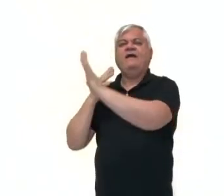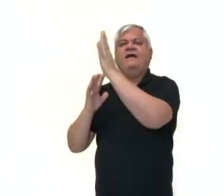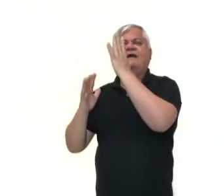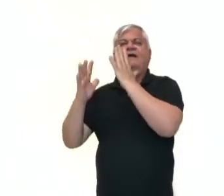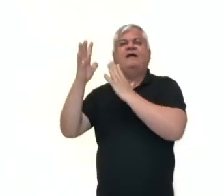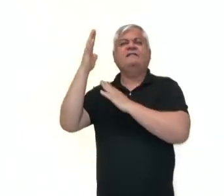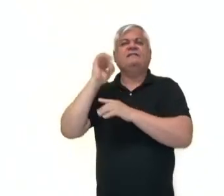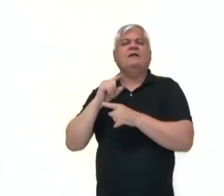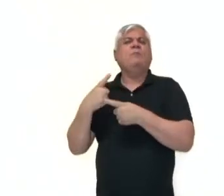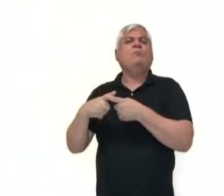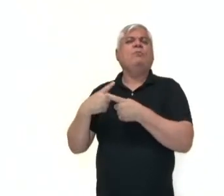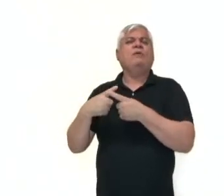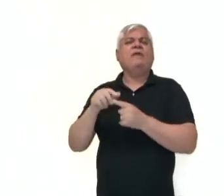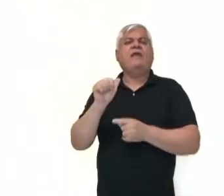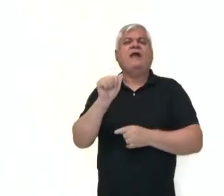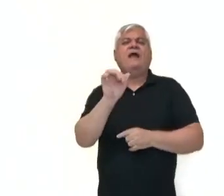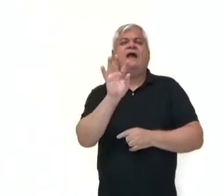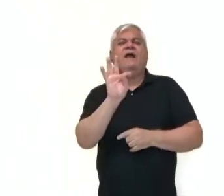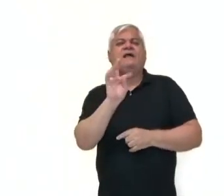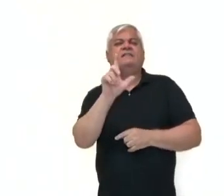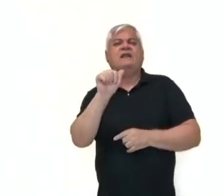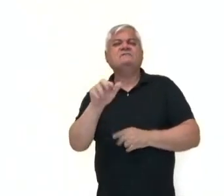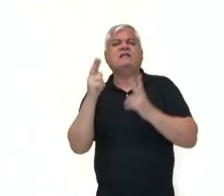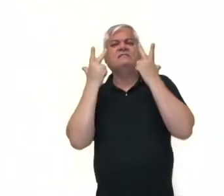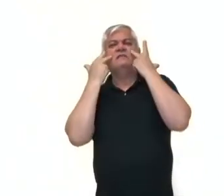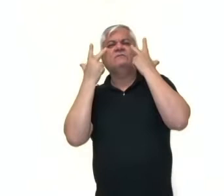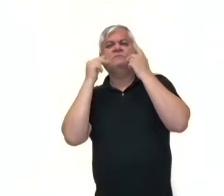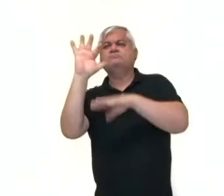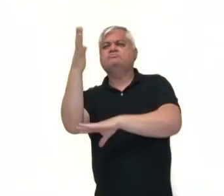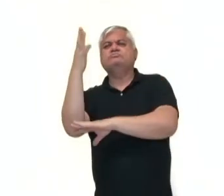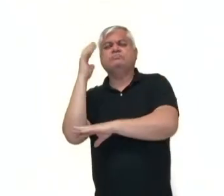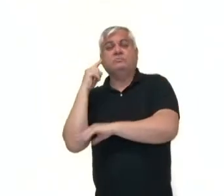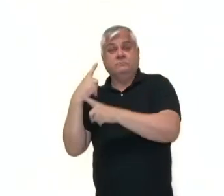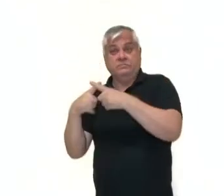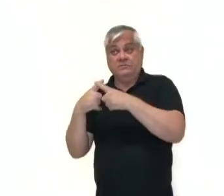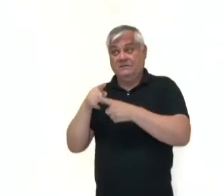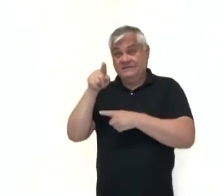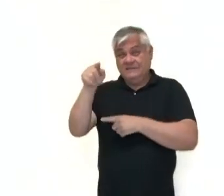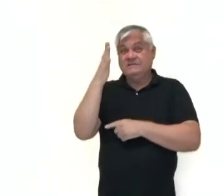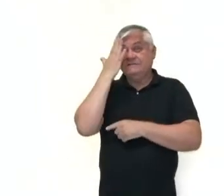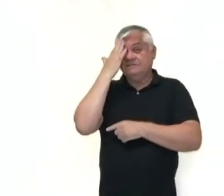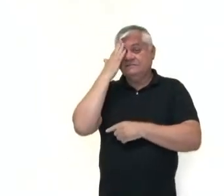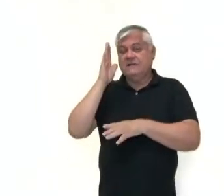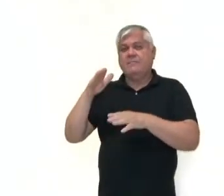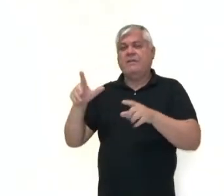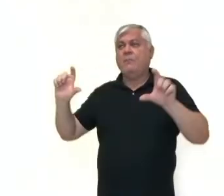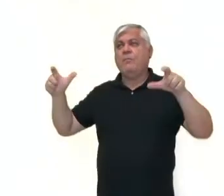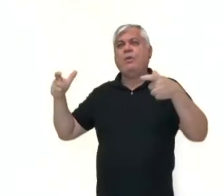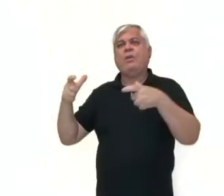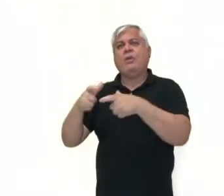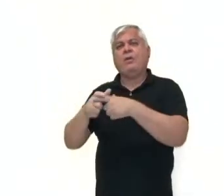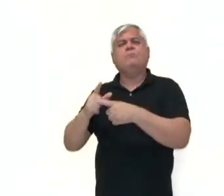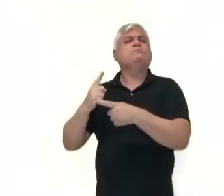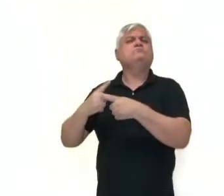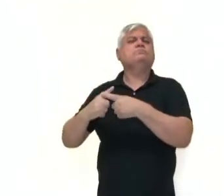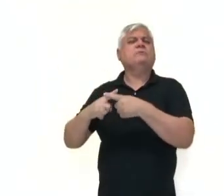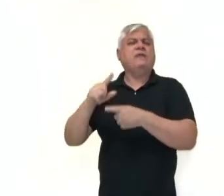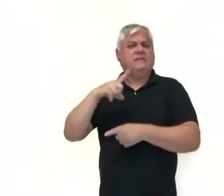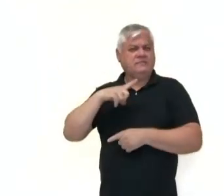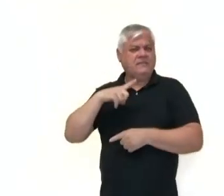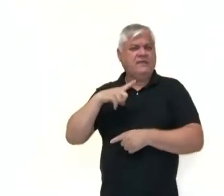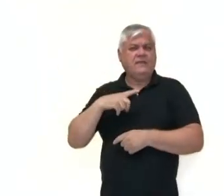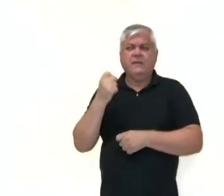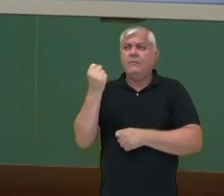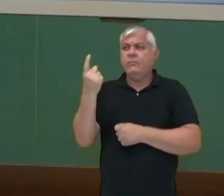vegetação nativa, natural, né? Sabendo que essa formação foi praticamente desmatada. Por que que nós temos